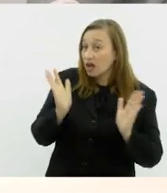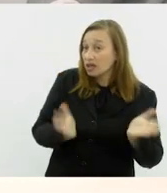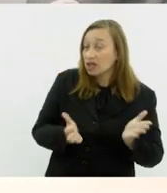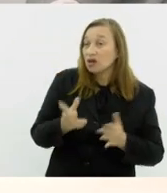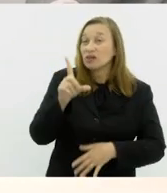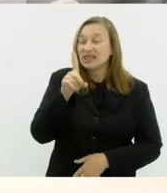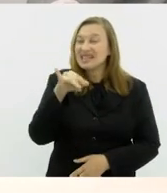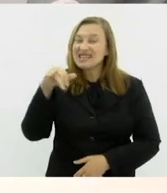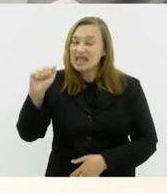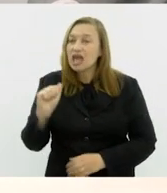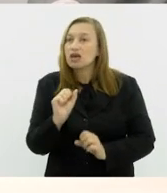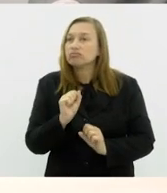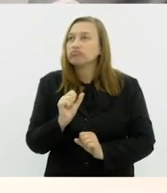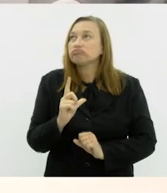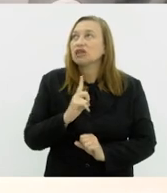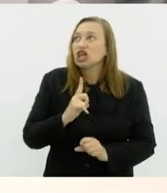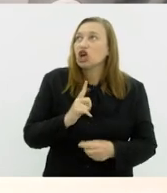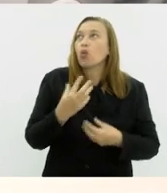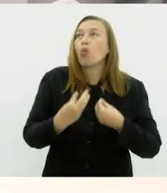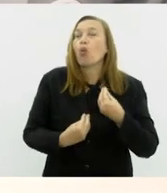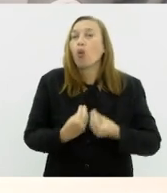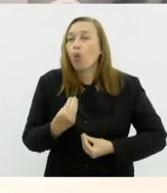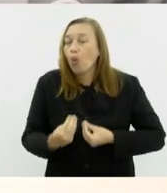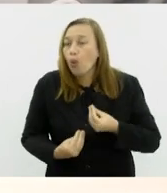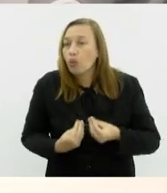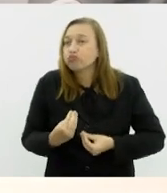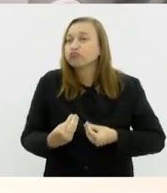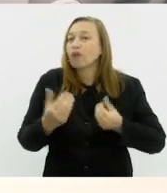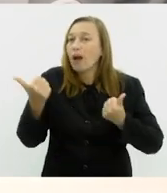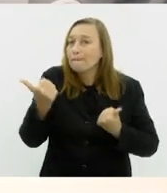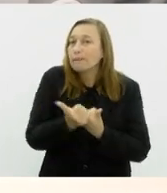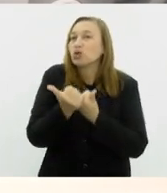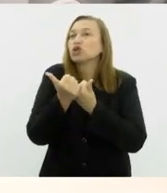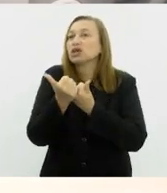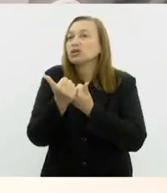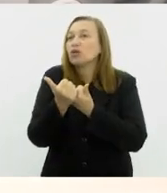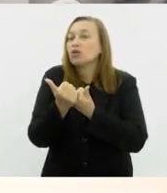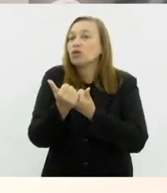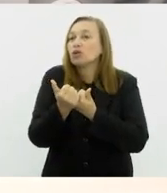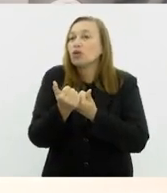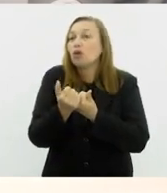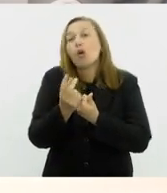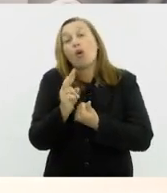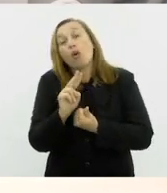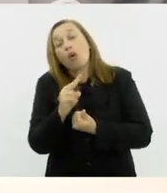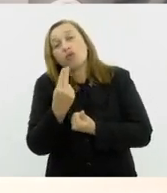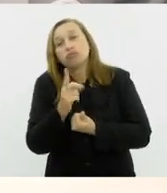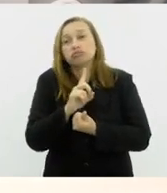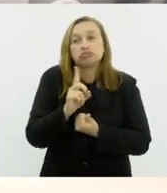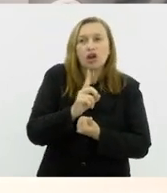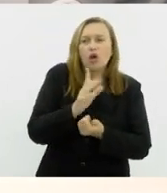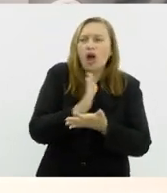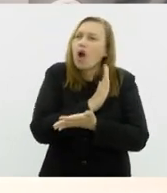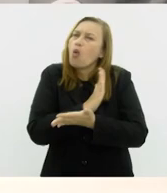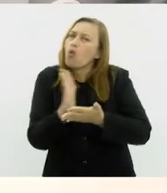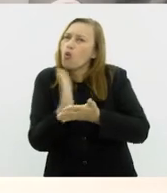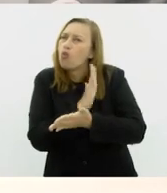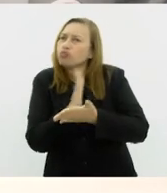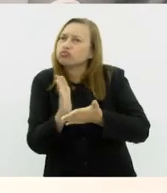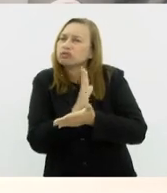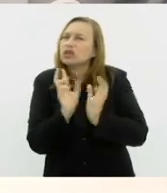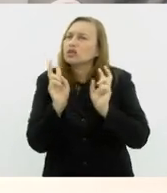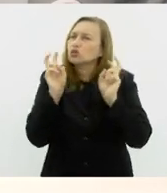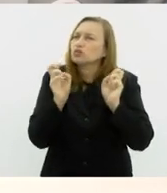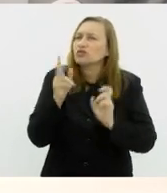DECEA teria como apoiá-los, alguma restrição, algum dos pontos levantados que se choca